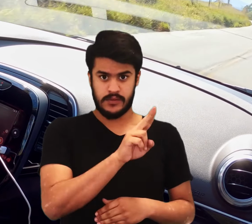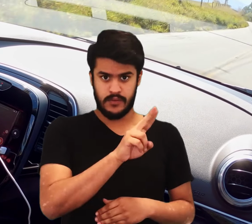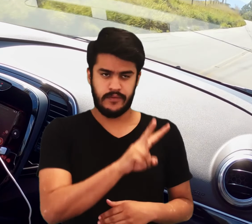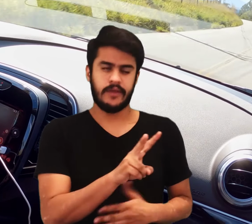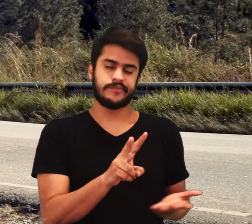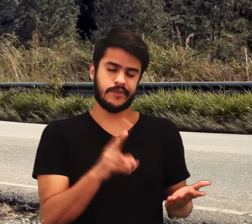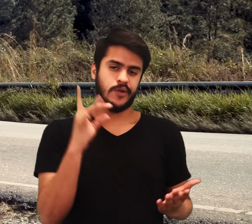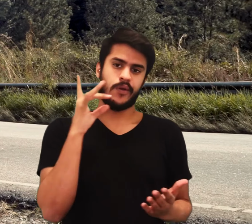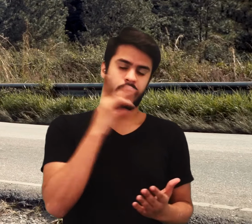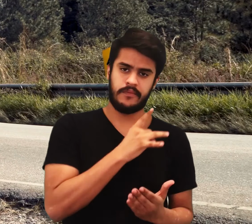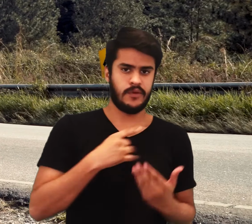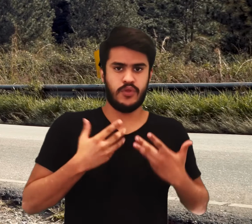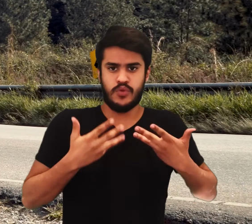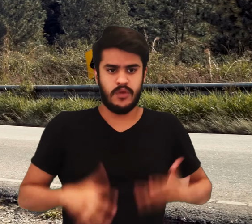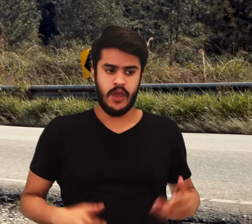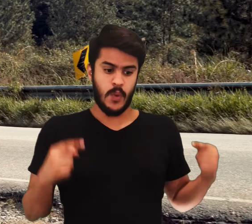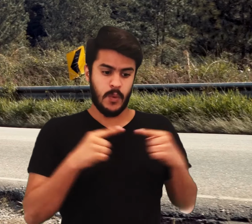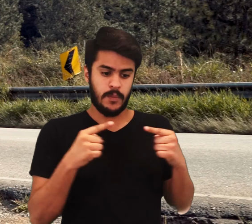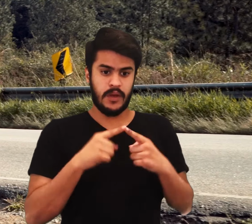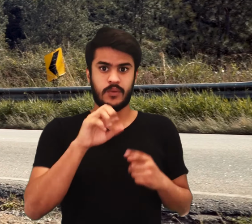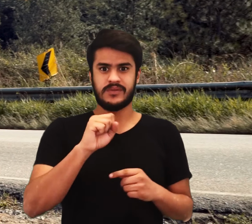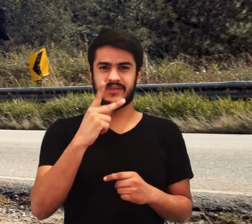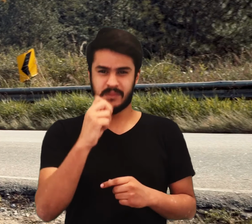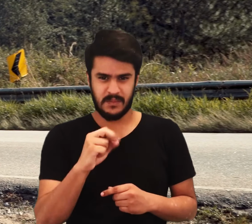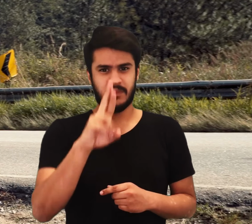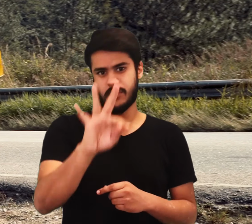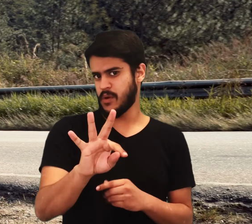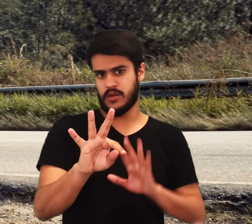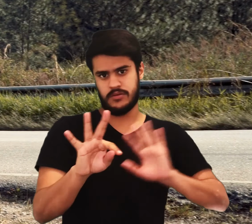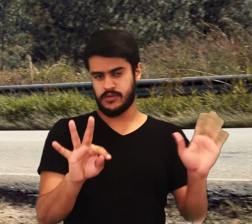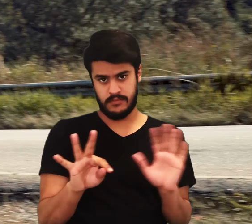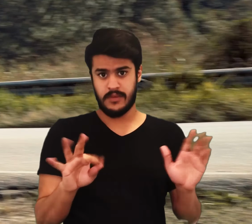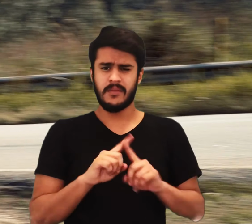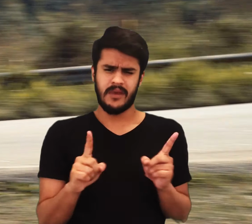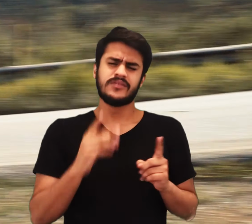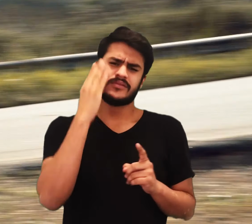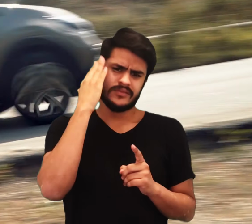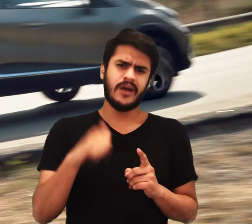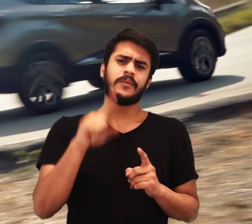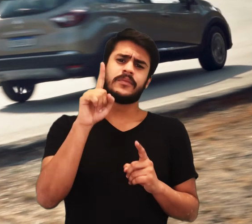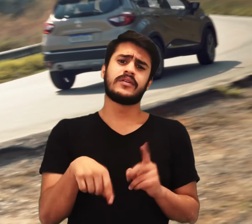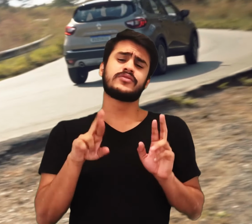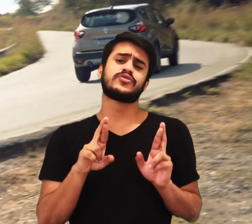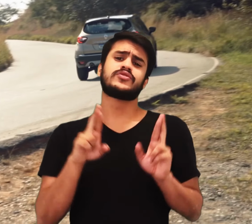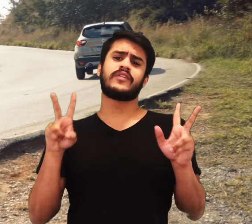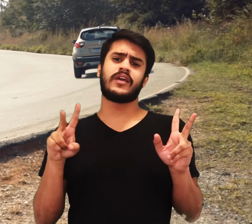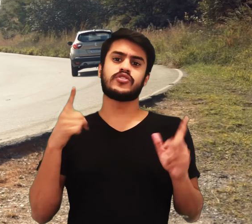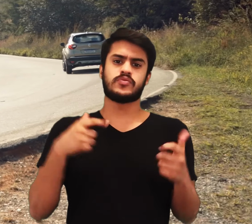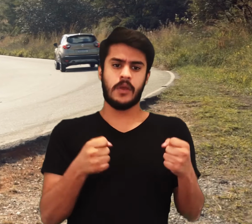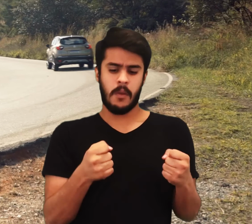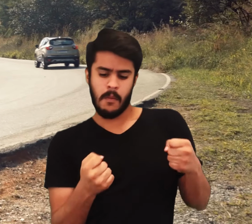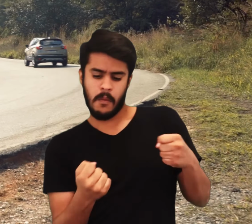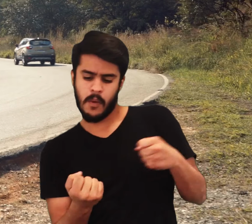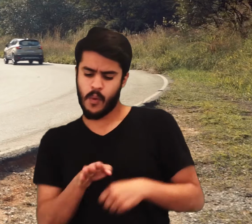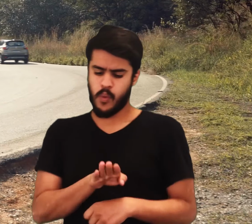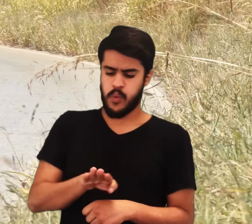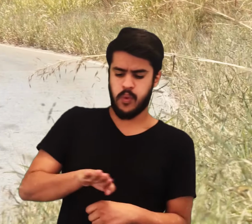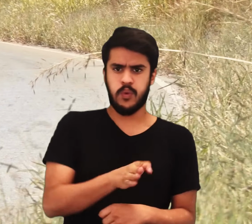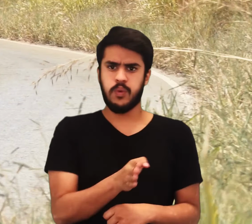não que a gente também queira essa pretensão esportiva, mas os SUVs realmente não tem a dinâmica mais equilibrada e